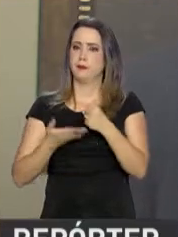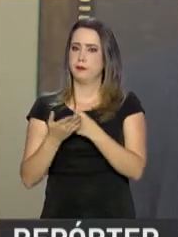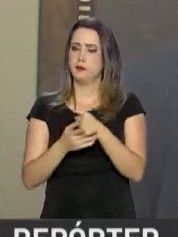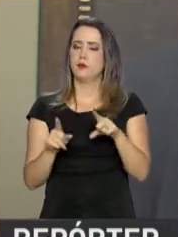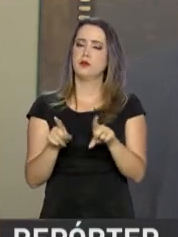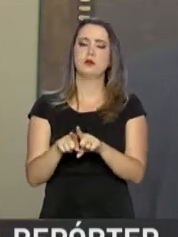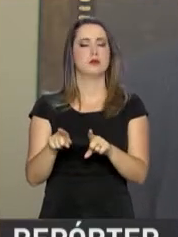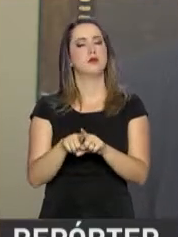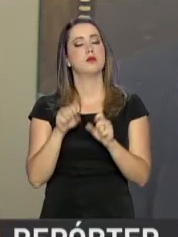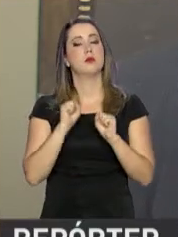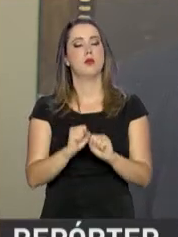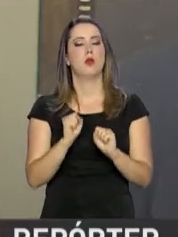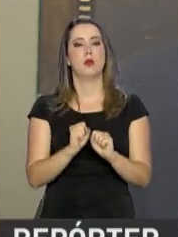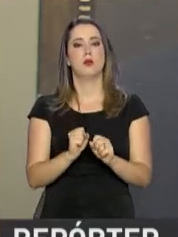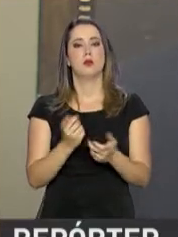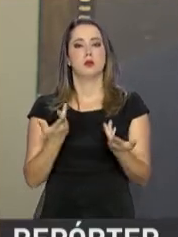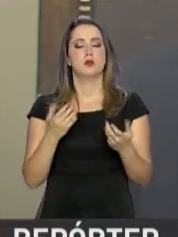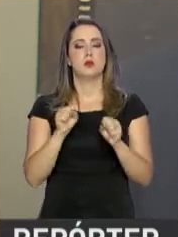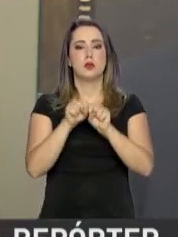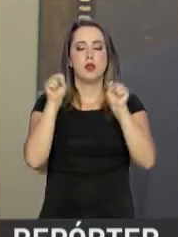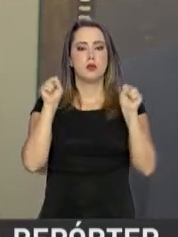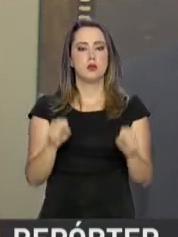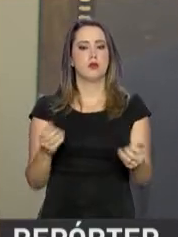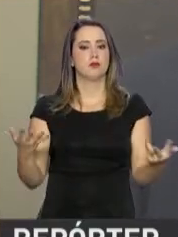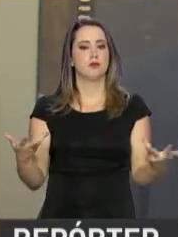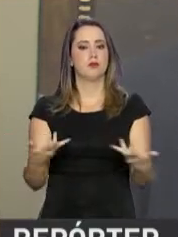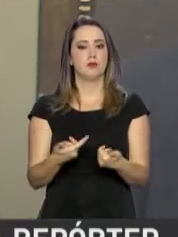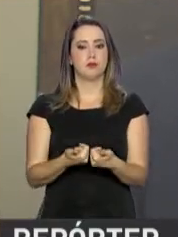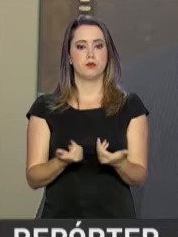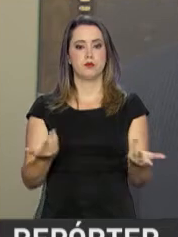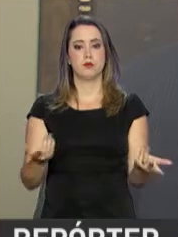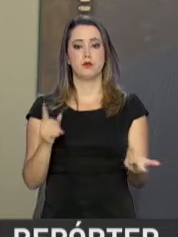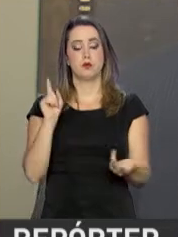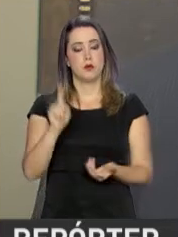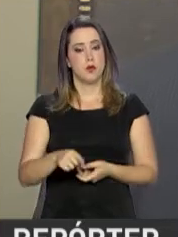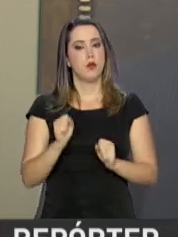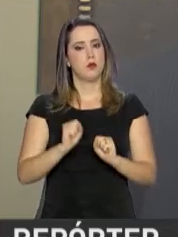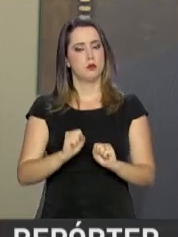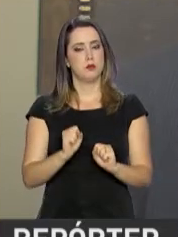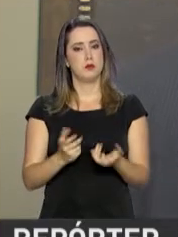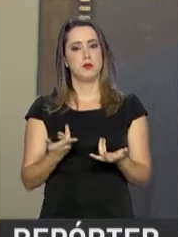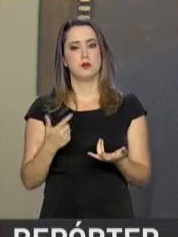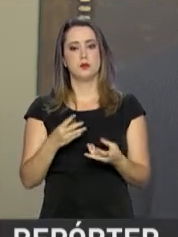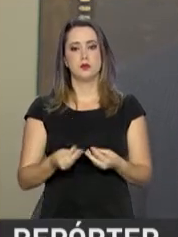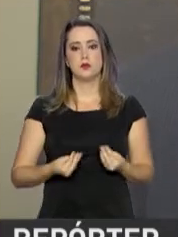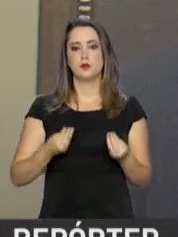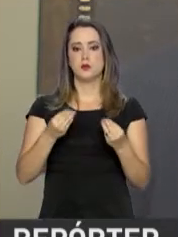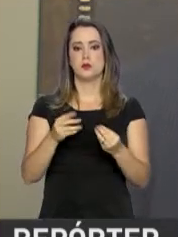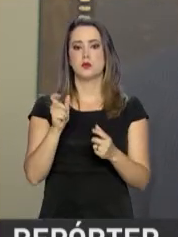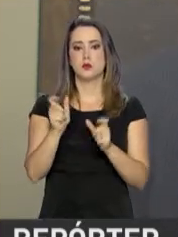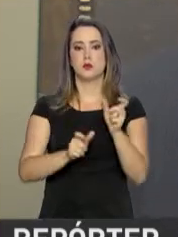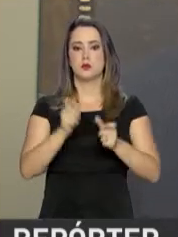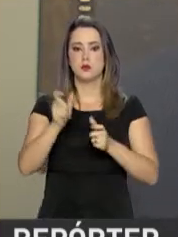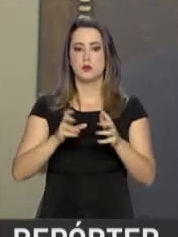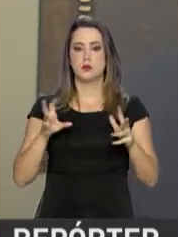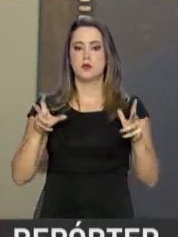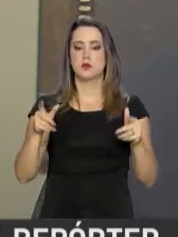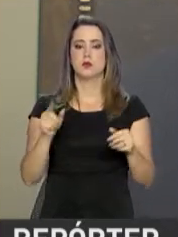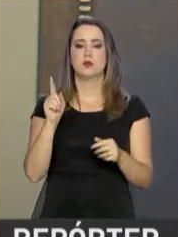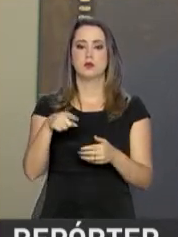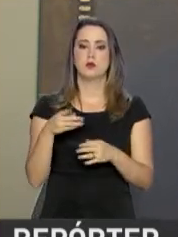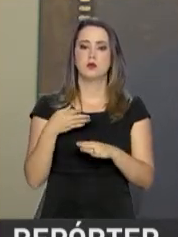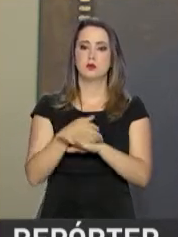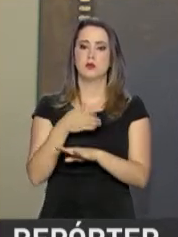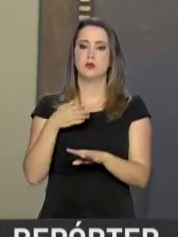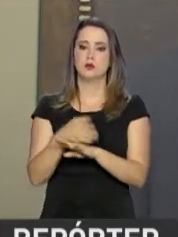permitir que o sistema seja mais eficiente, que o sistema possa garantir a todos os brasileiros o acesso